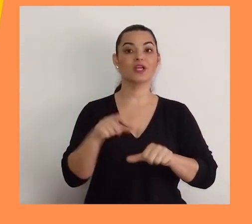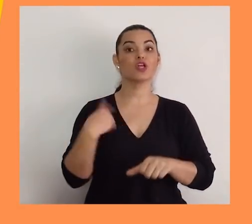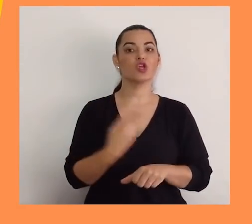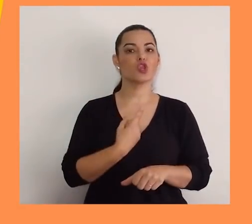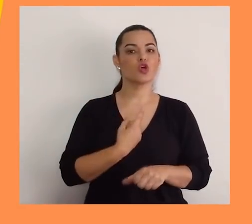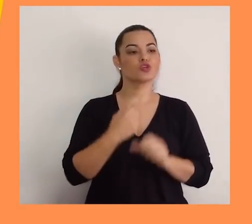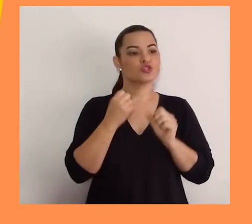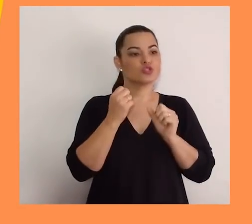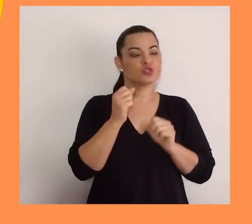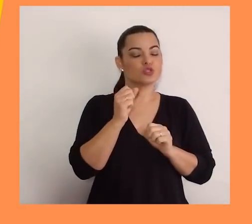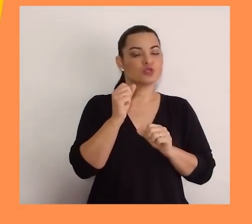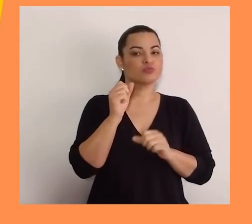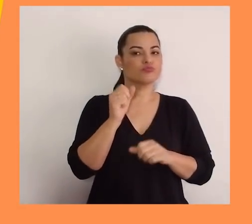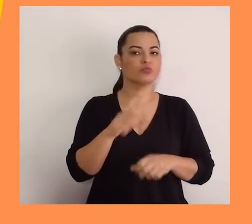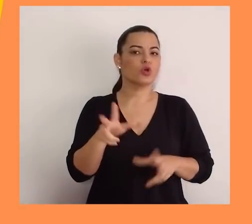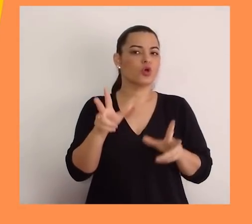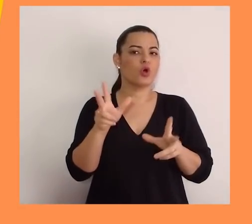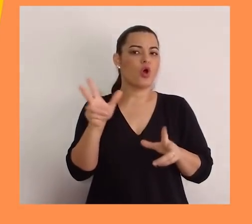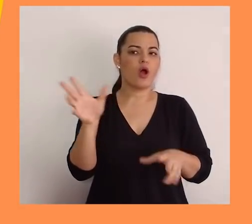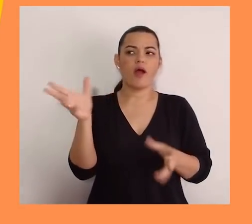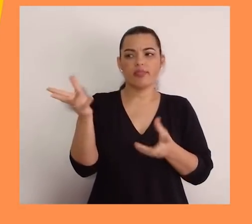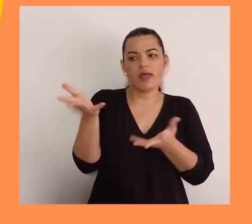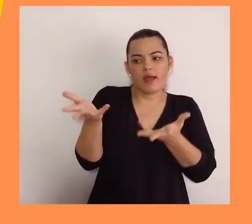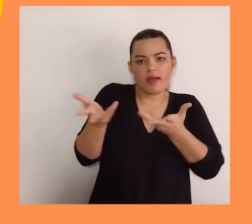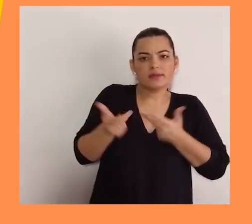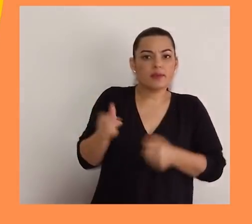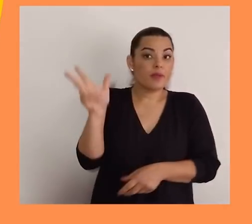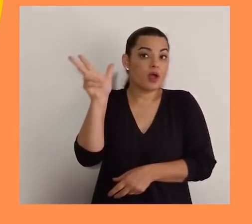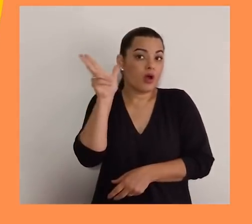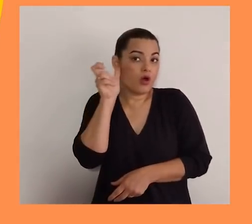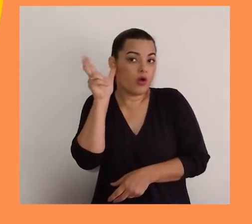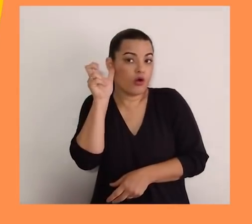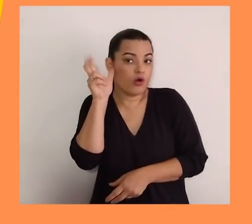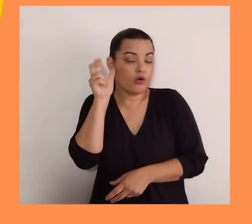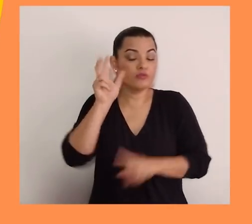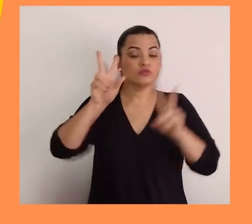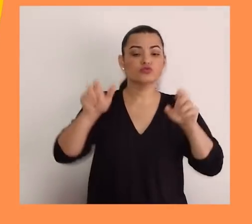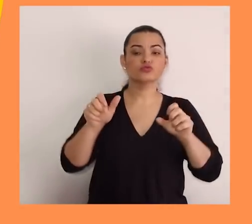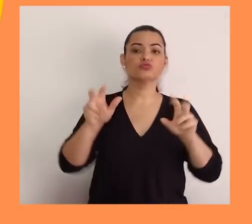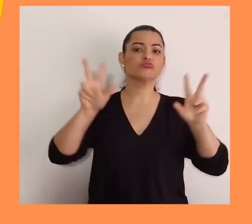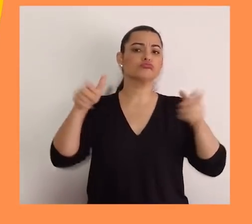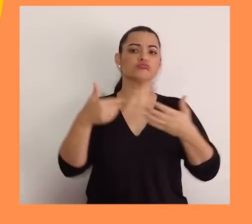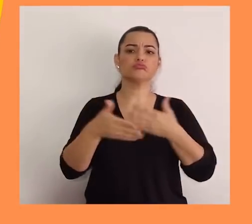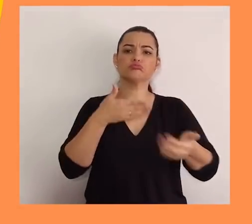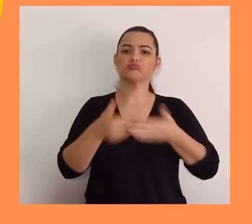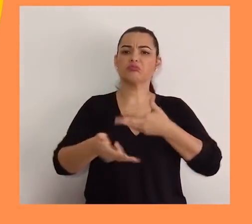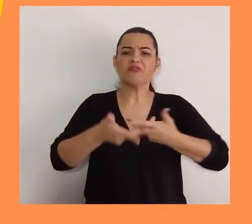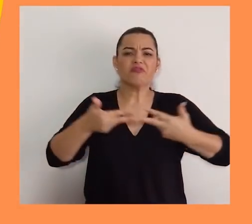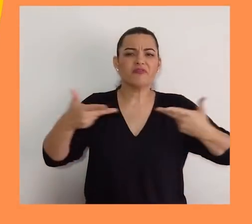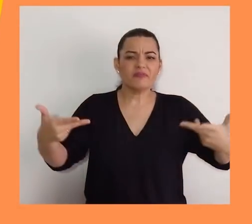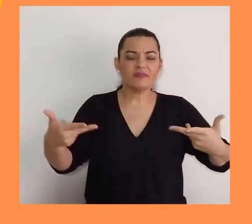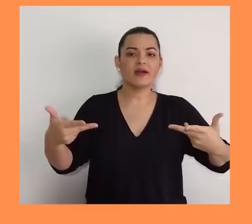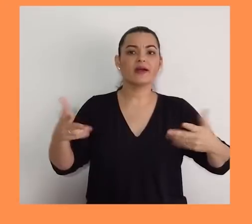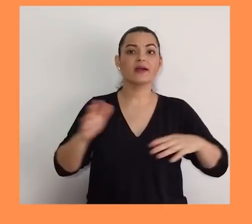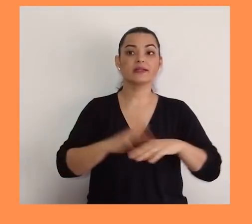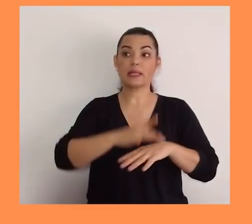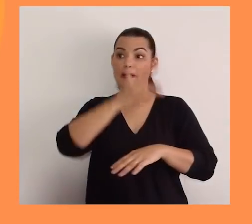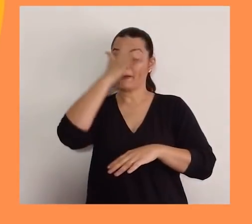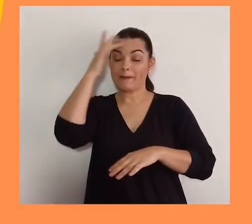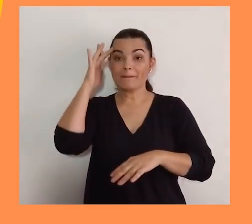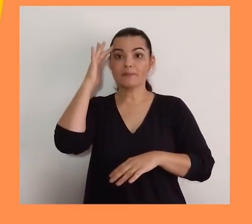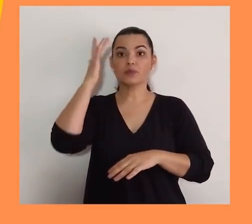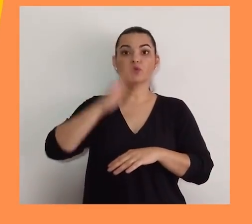assuntos a qualquer momento, não necessariamente com radialistas, mas com pessoas que nós acreditamos ter autoridade